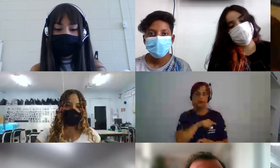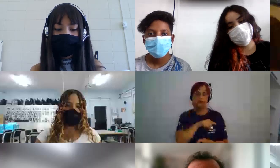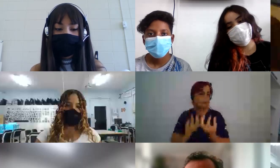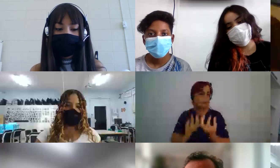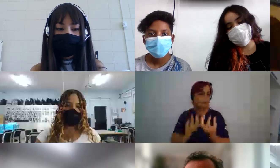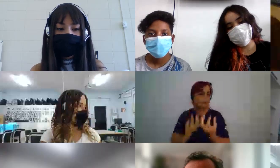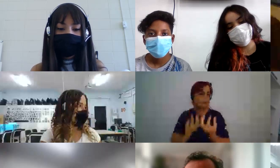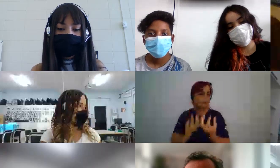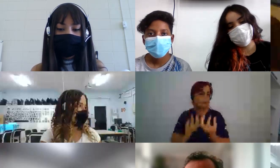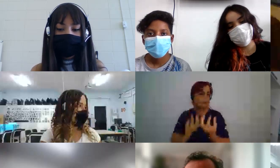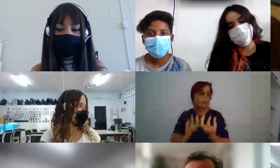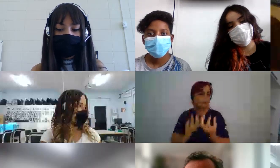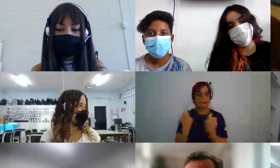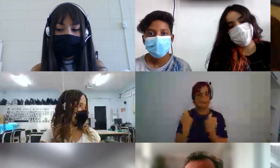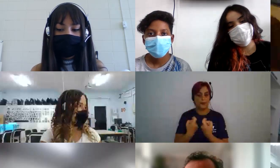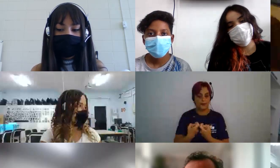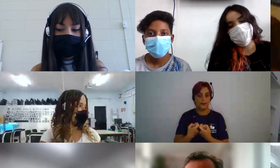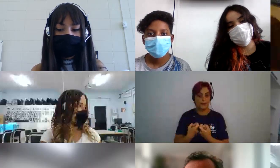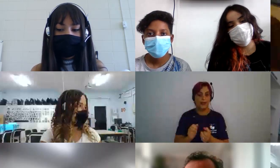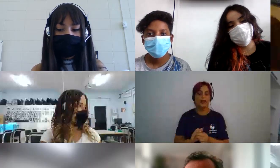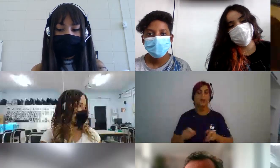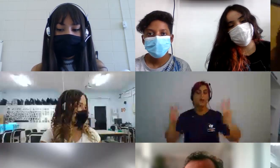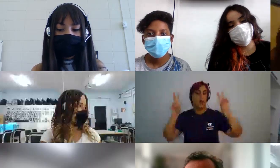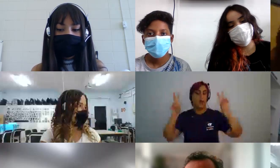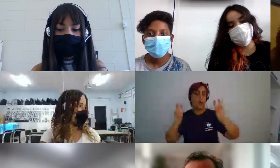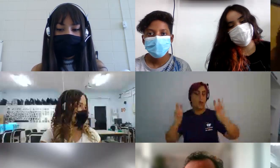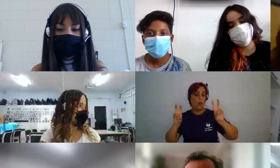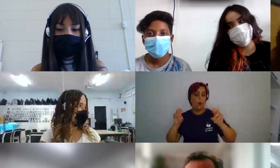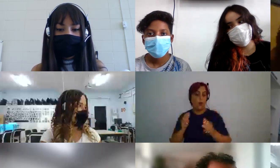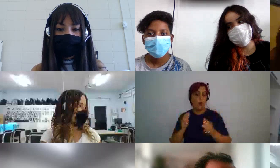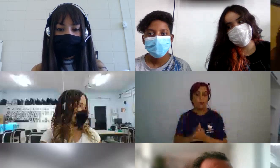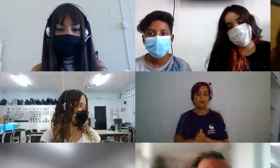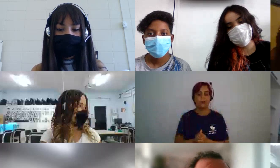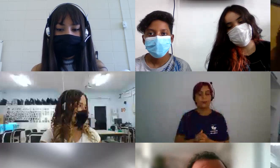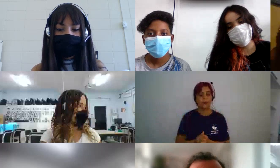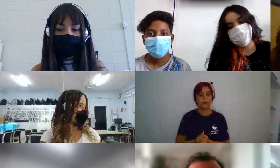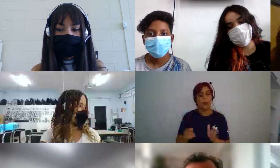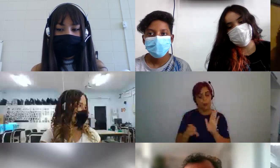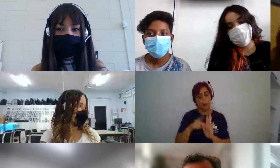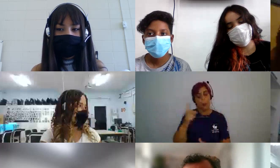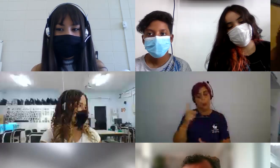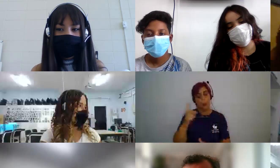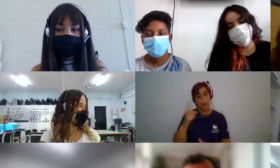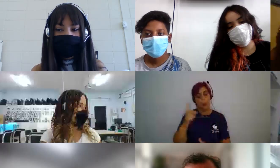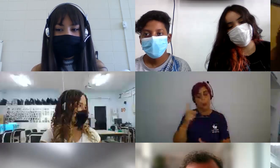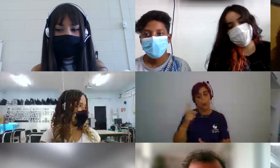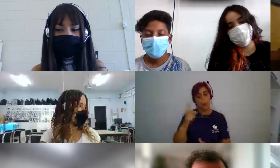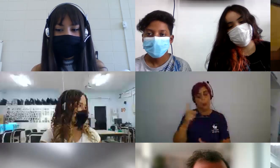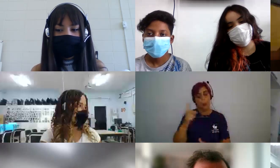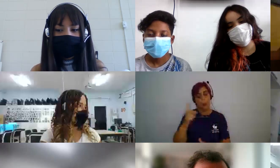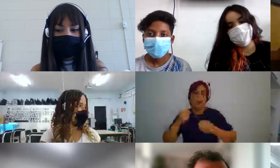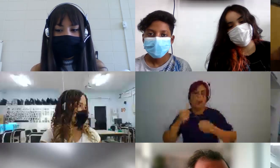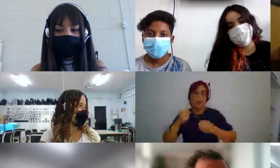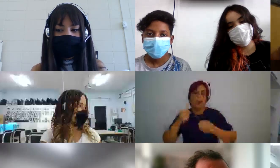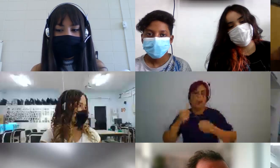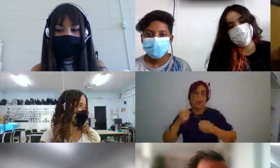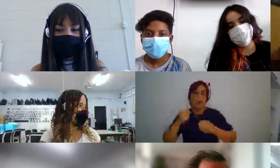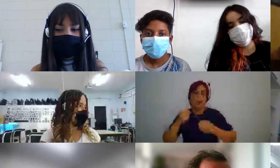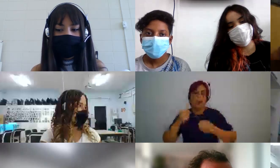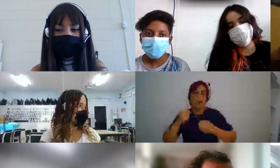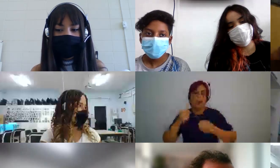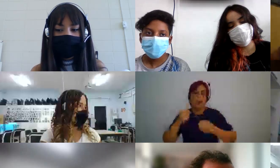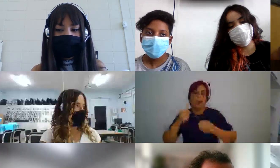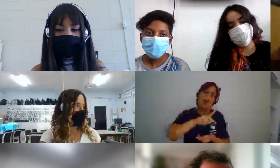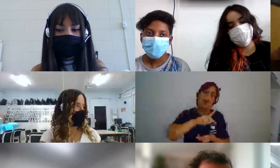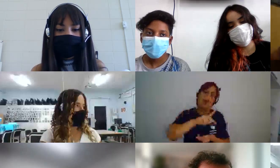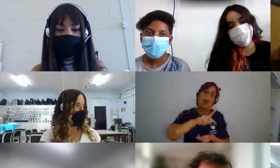sexualidade. Então esse assunto faz parte da nossa vida. A gente poderia falar um monte de coisas sobre esse assunto, mas o pessoal pediu